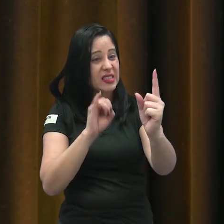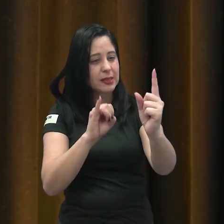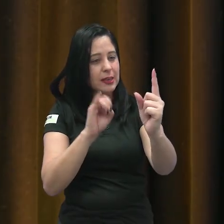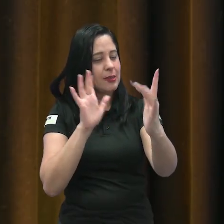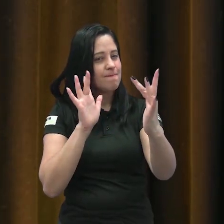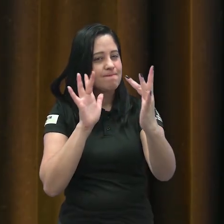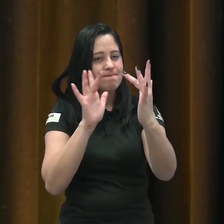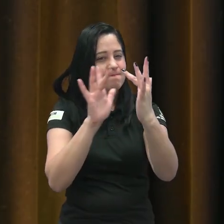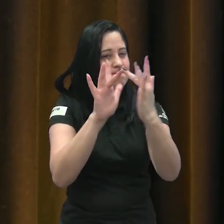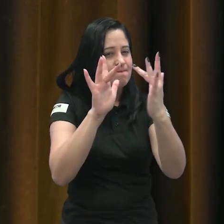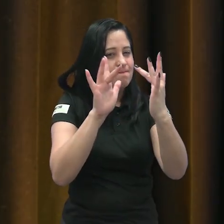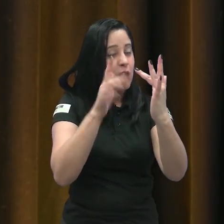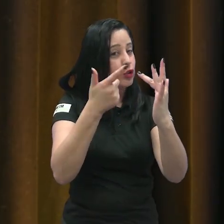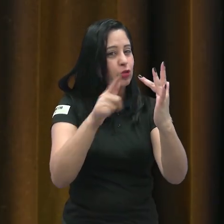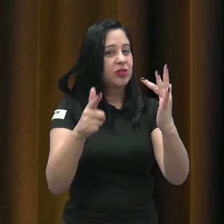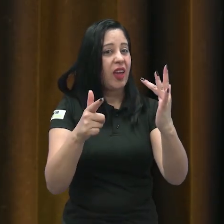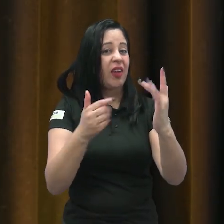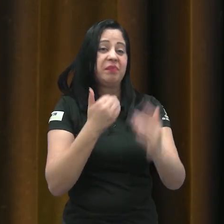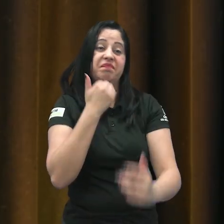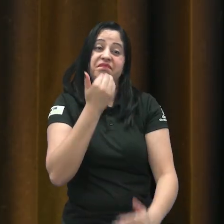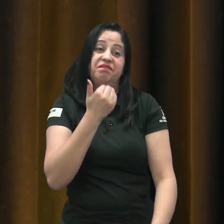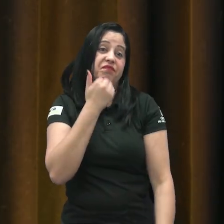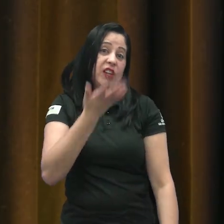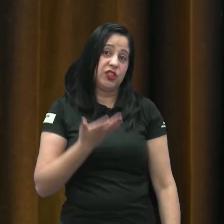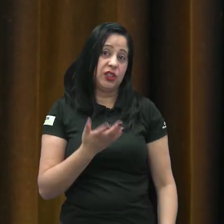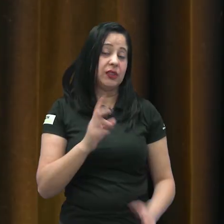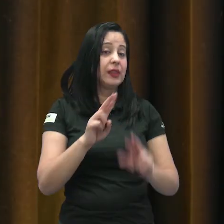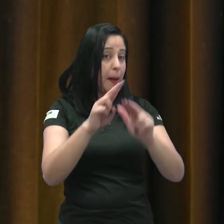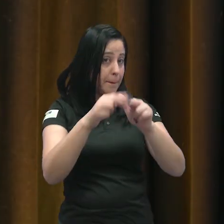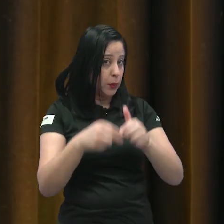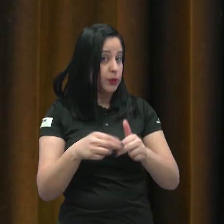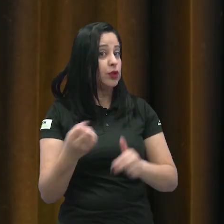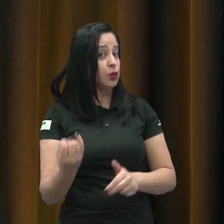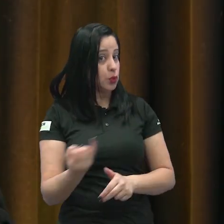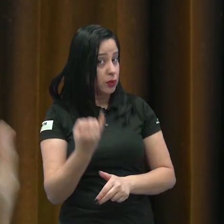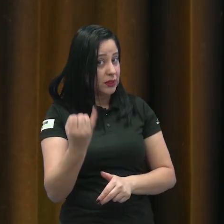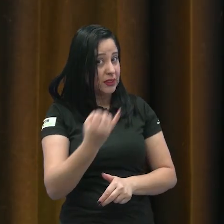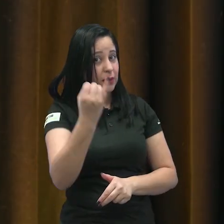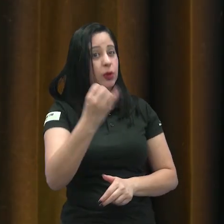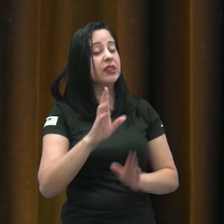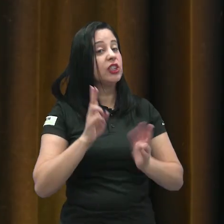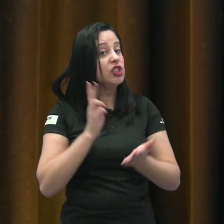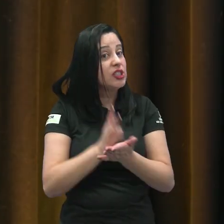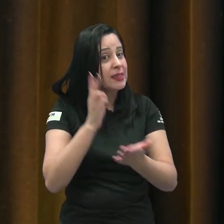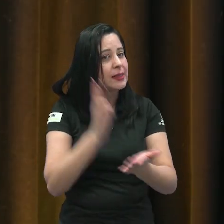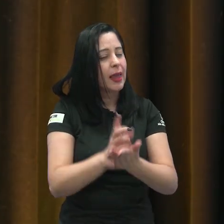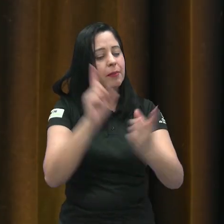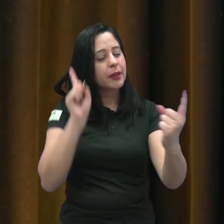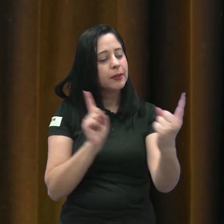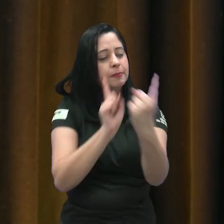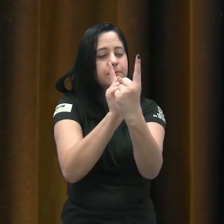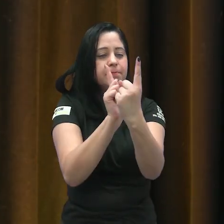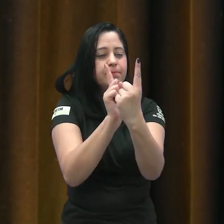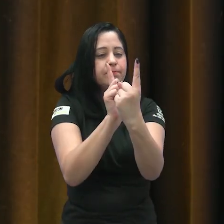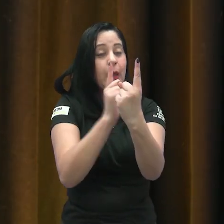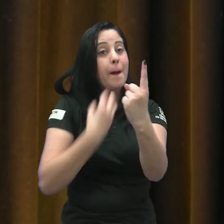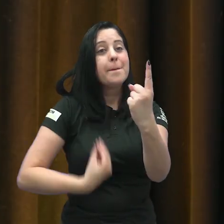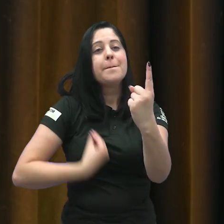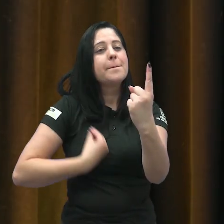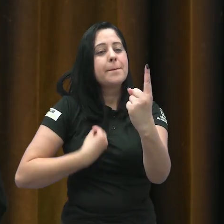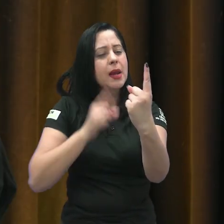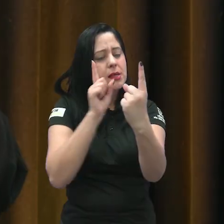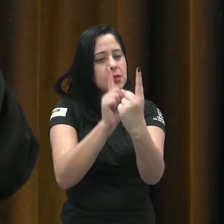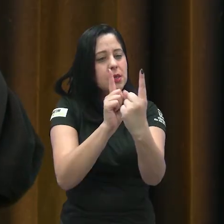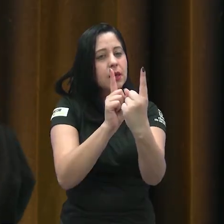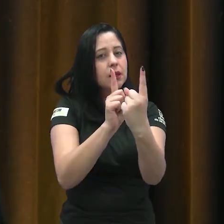conectado, não acontece. Então, por isso que a escutativa, que é estar presente, a empatia faz